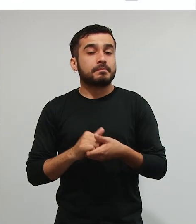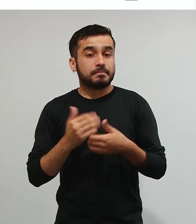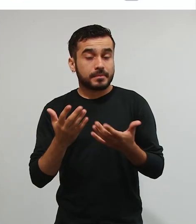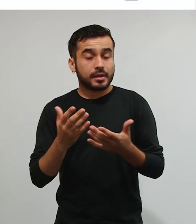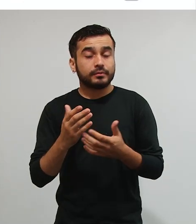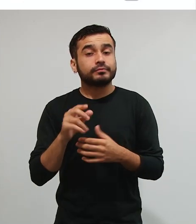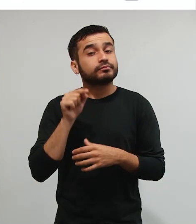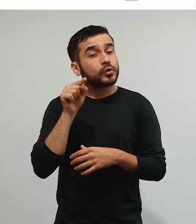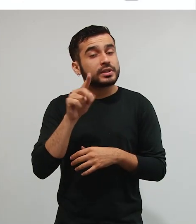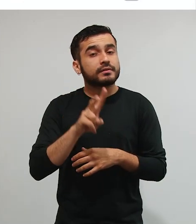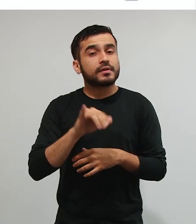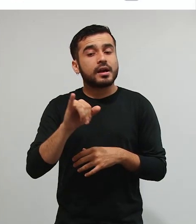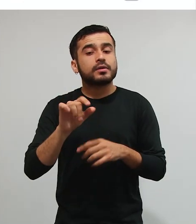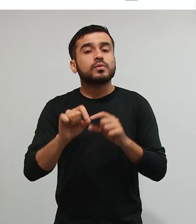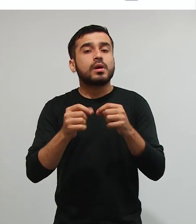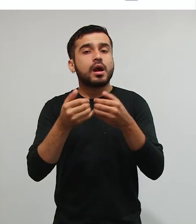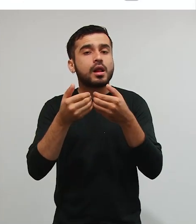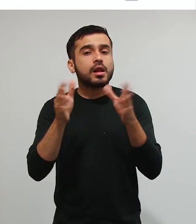aberta.